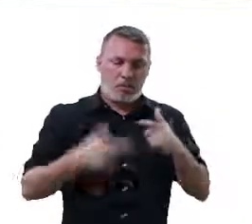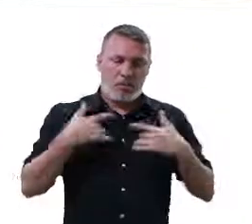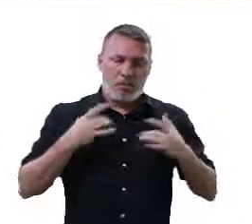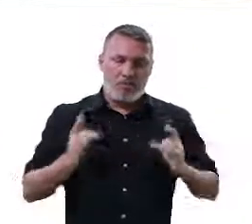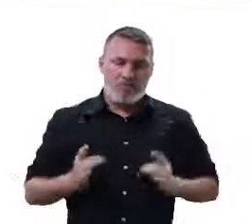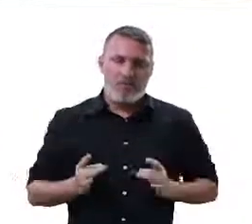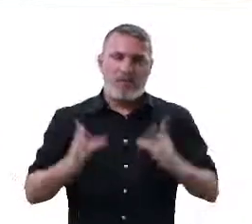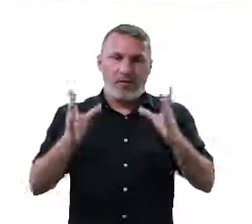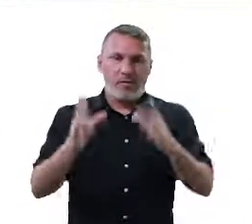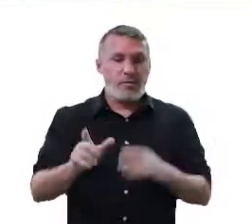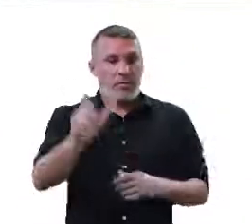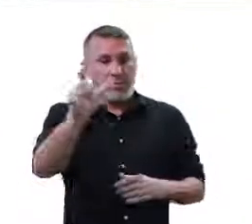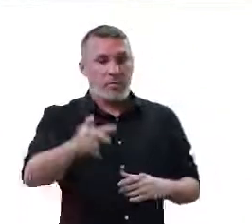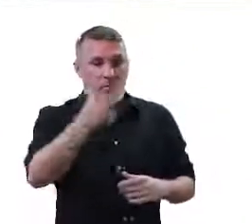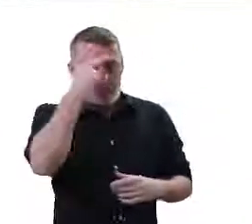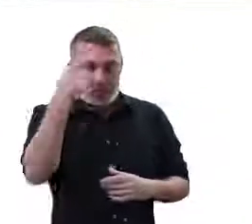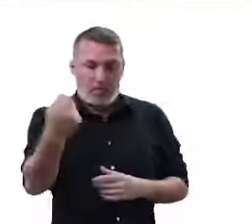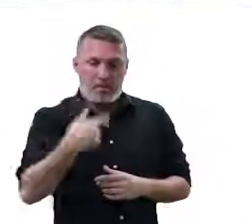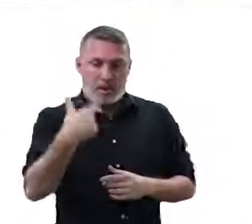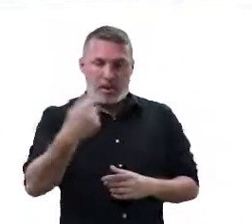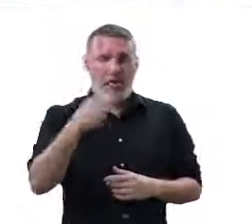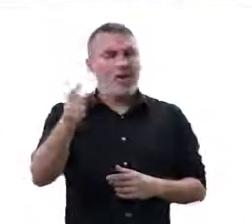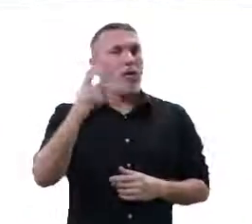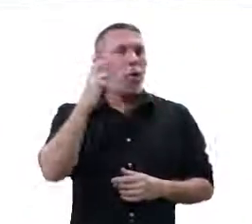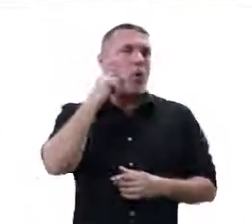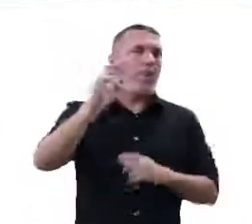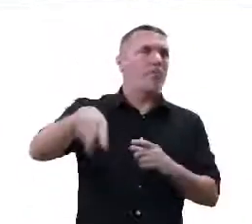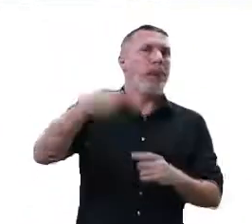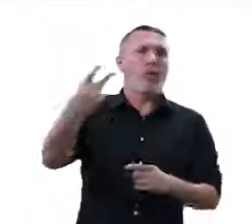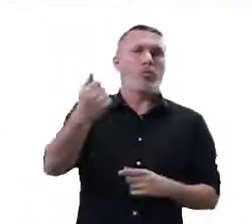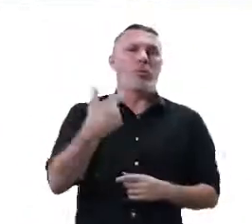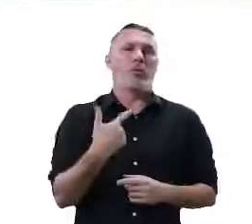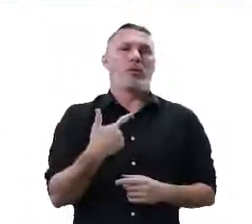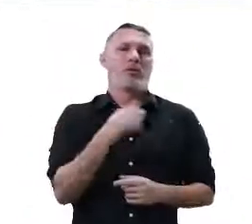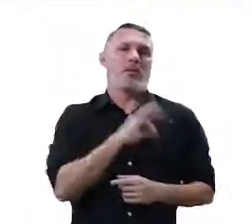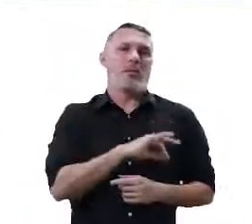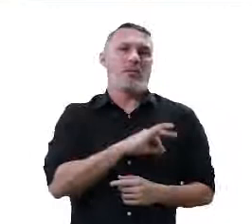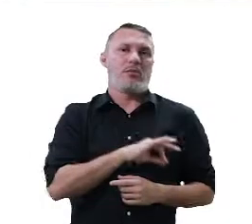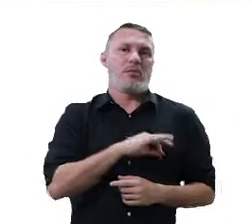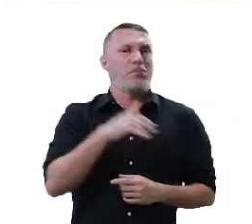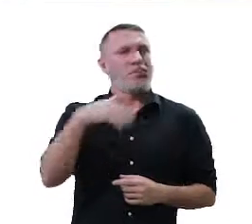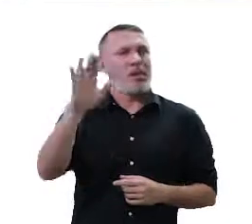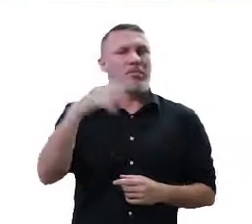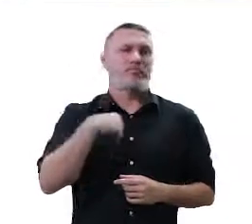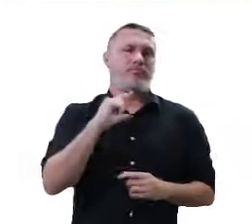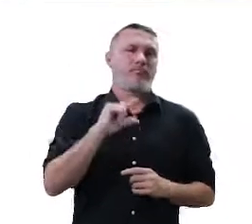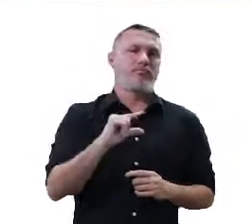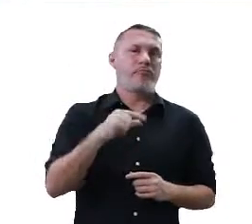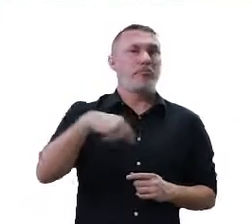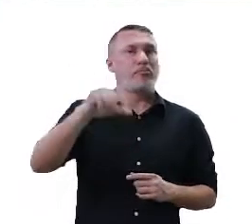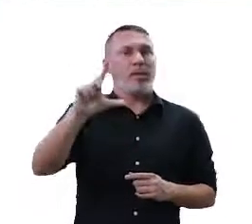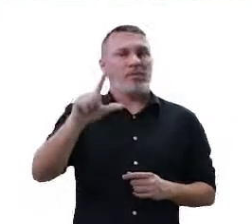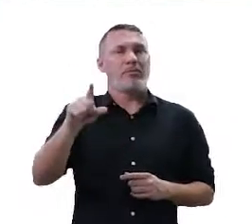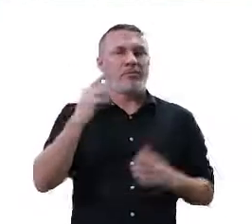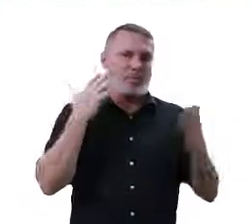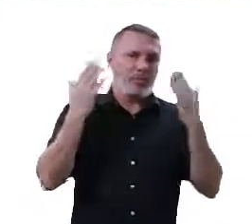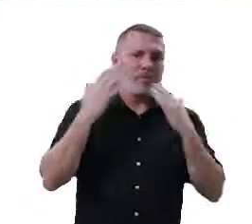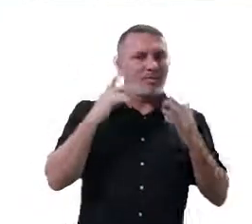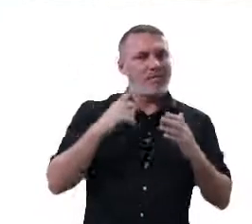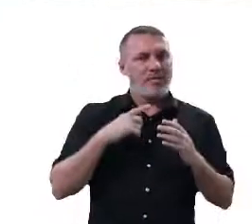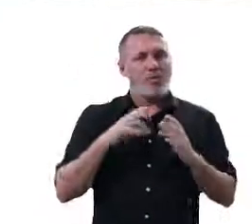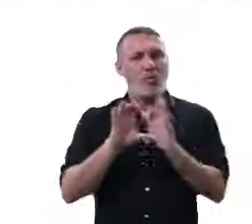pessoa compra sabendo que ela vai lucrar mais do que aquilo que ela ganha, do que eu ganho. Né?